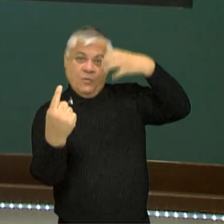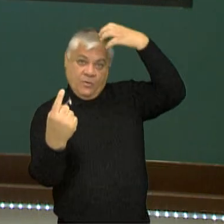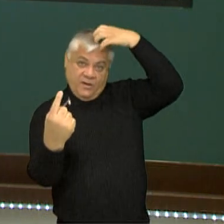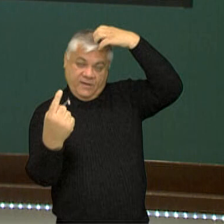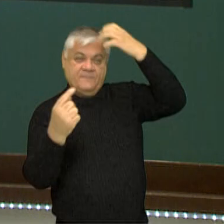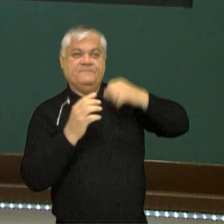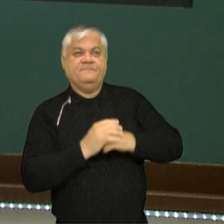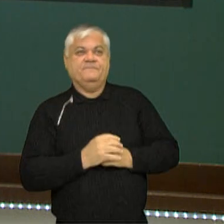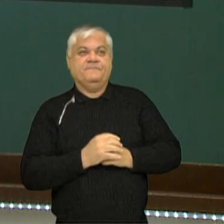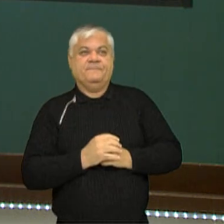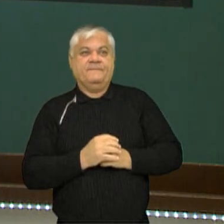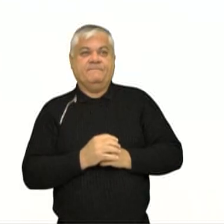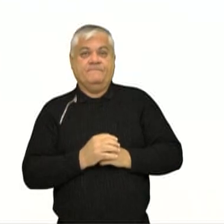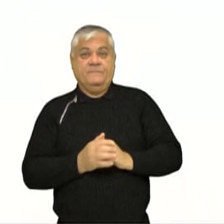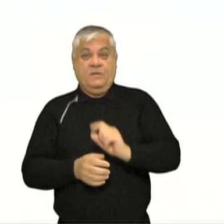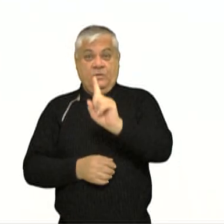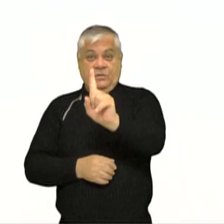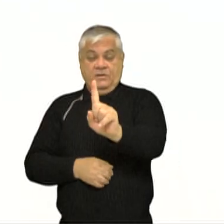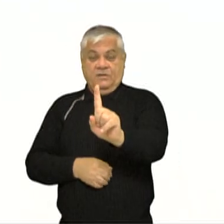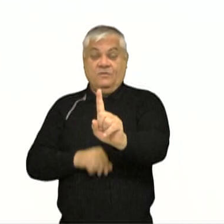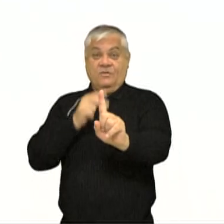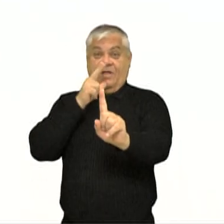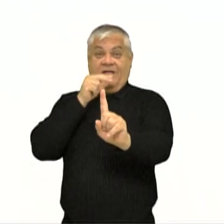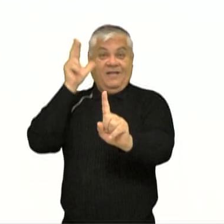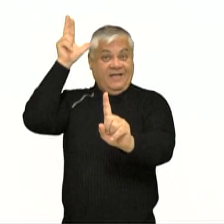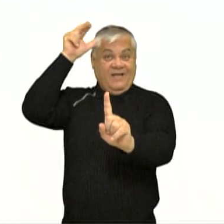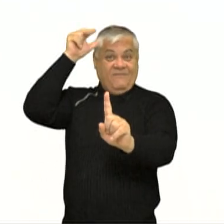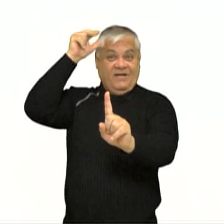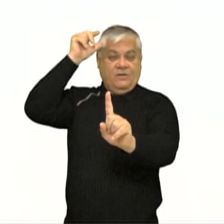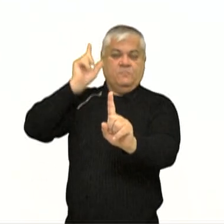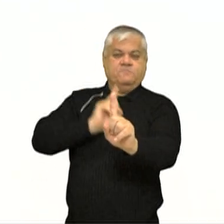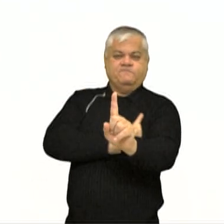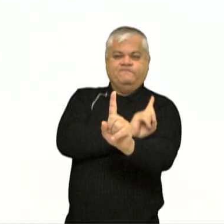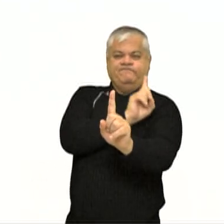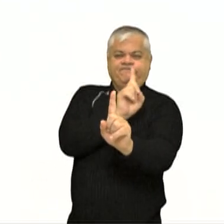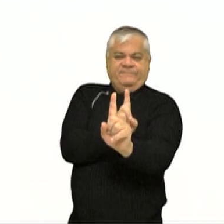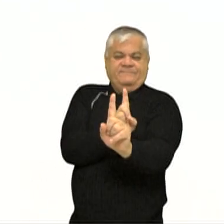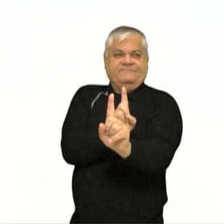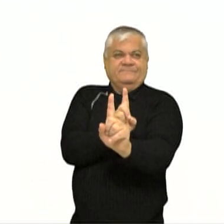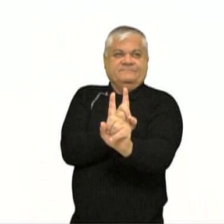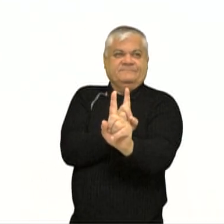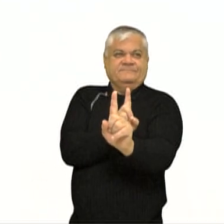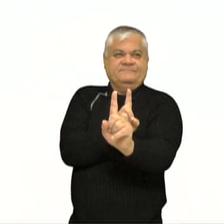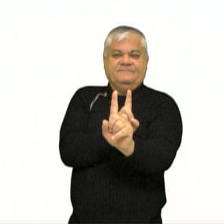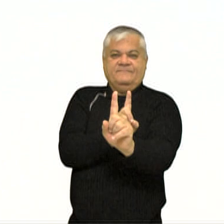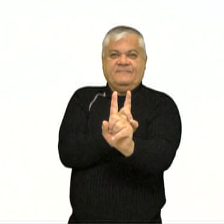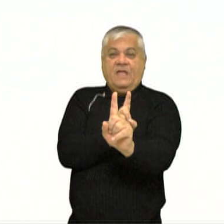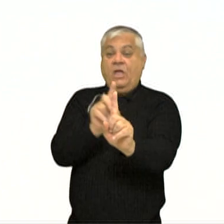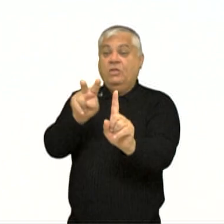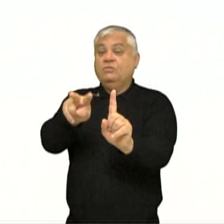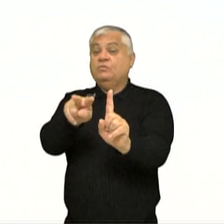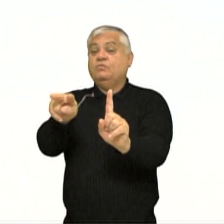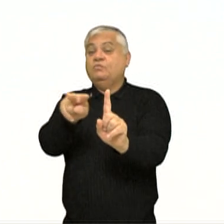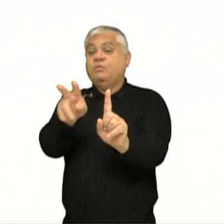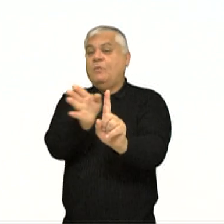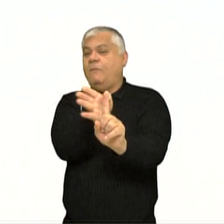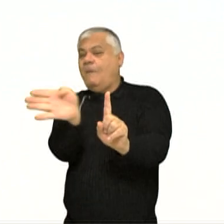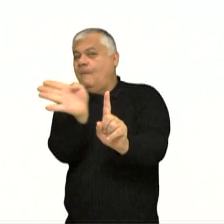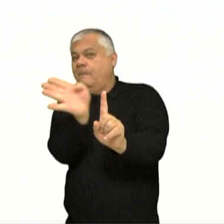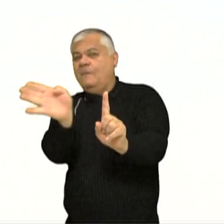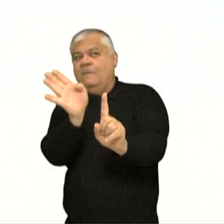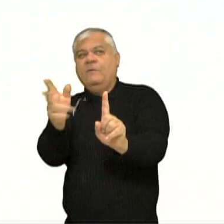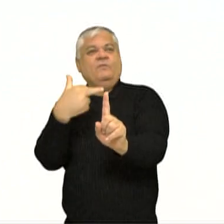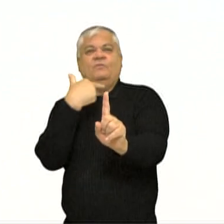rei está é atacada pelo cavalo, tá vendo? As 2 casas de fuga laterais, aonde